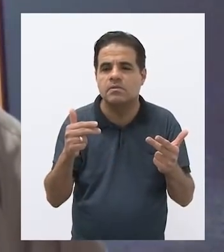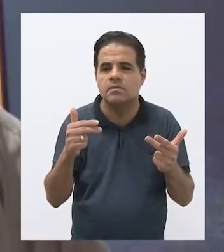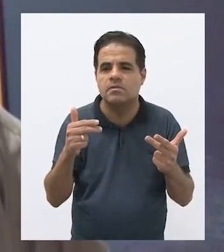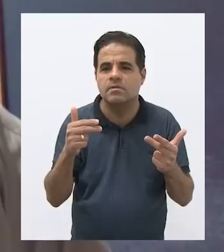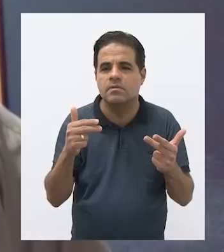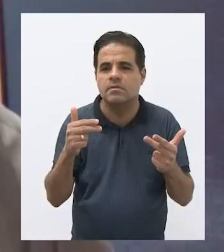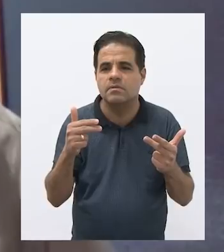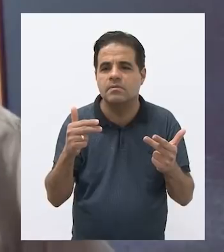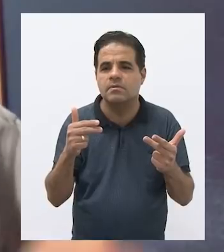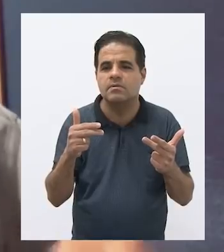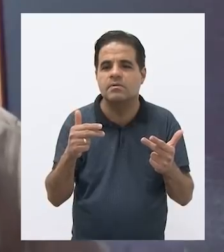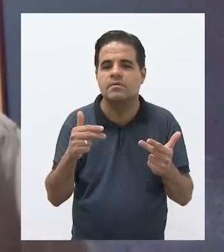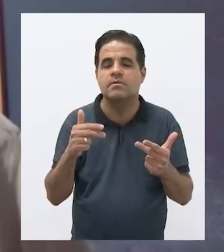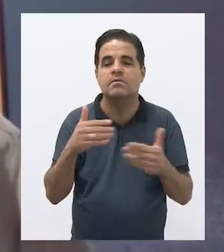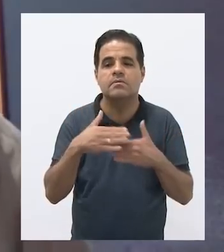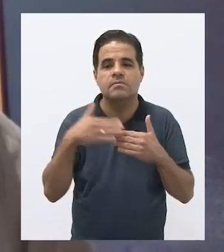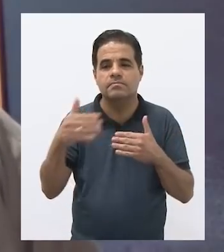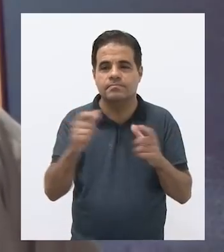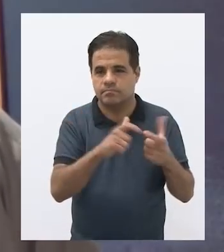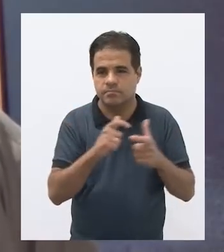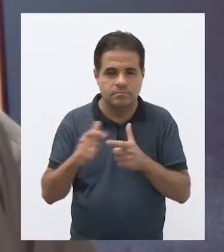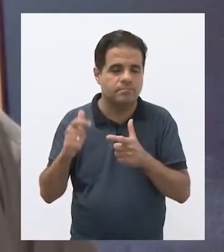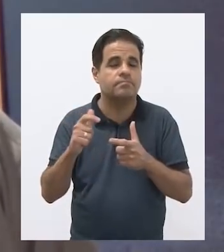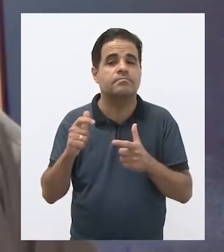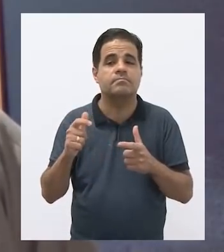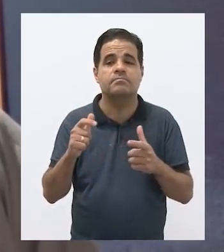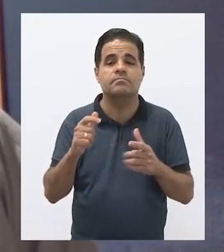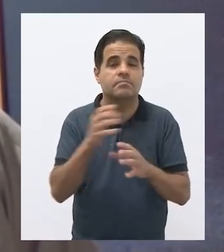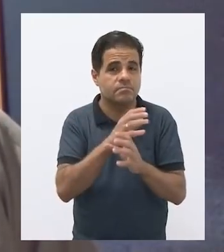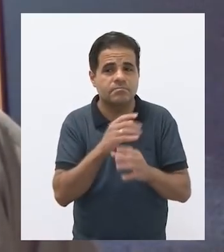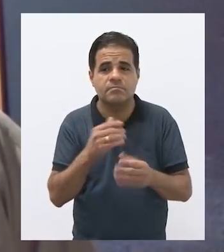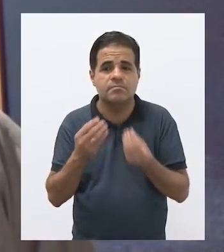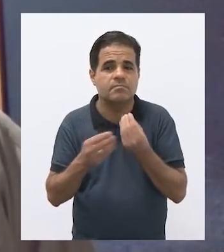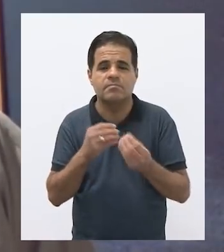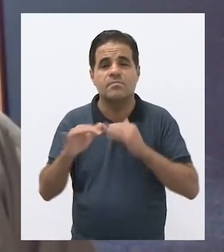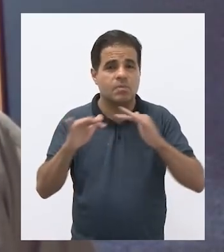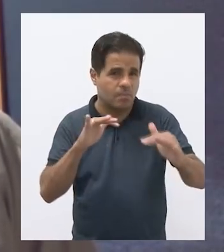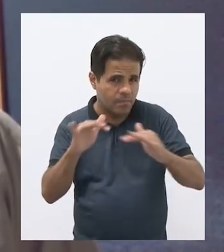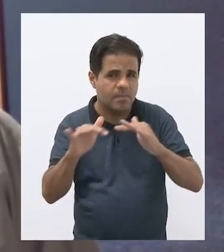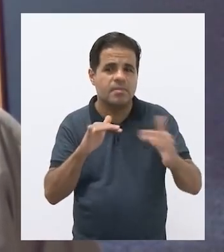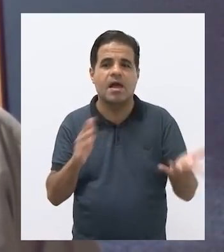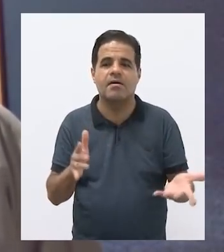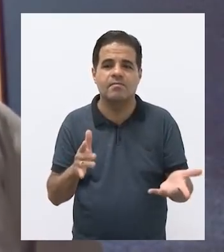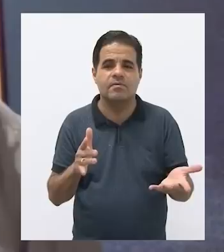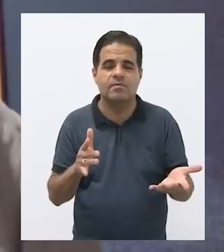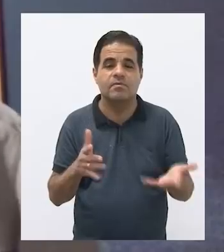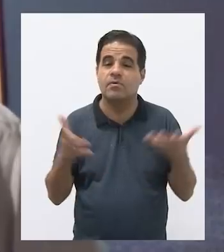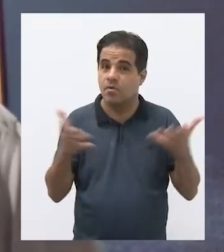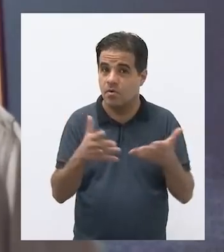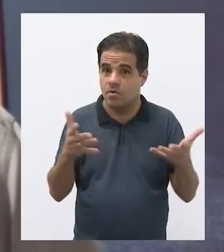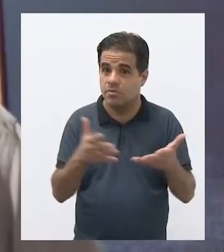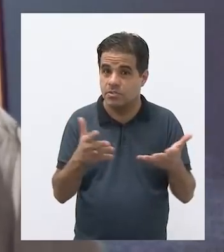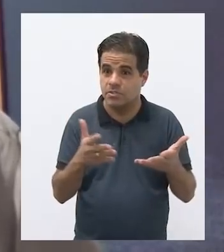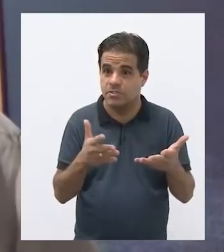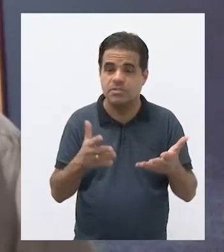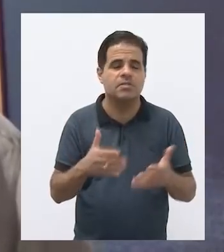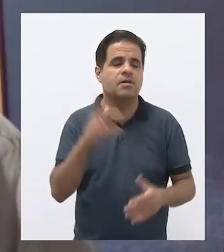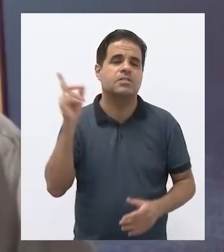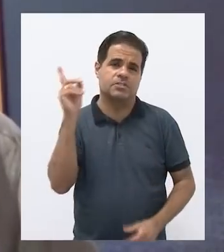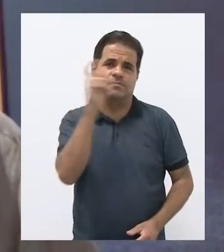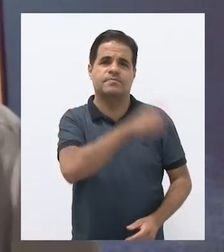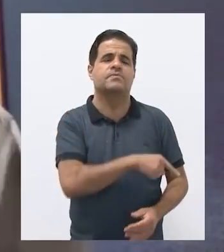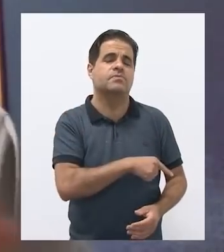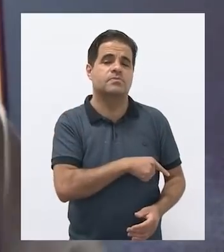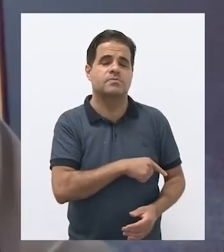tá... como as peças nesse tabuleiro se movimentavam. Hoje é mais